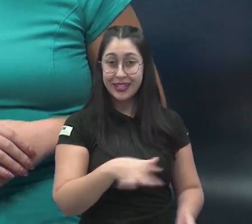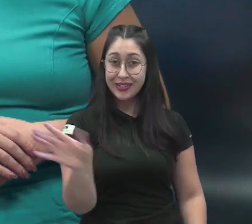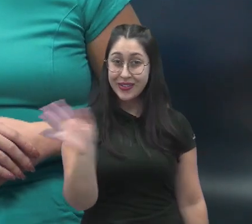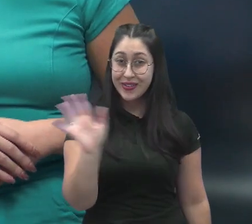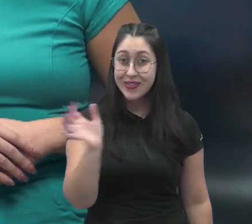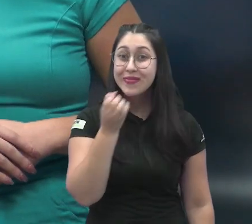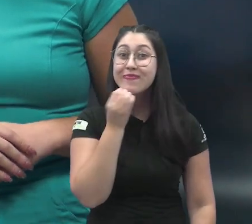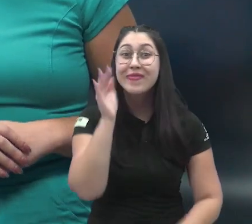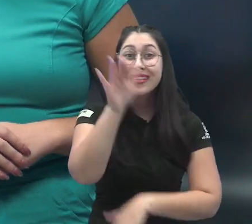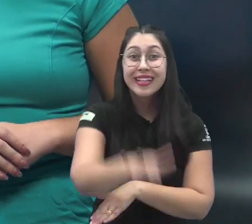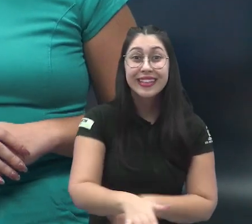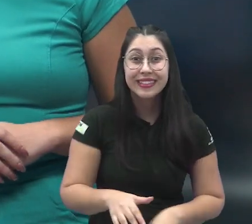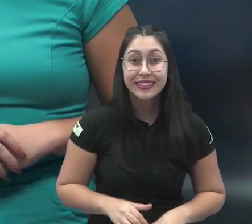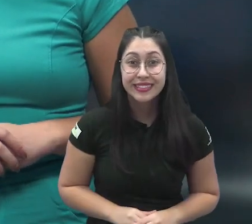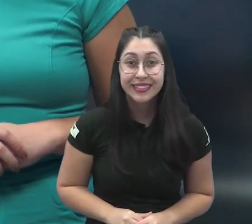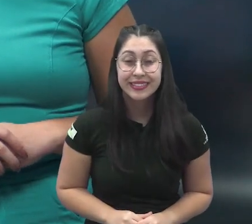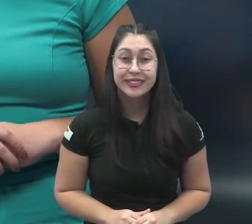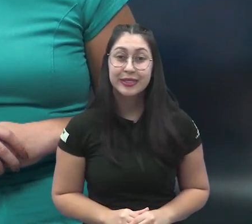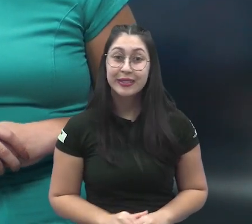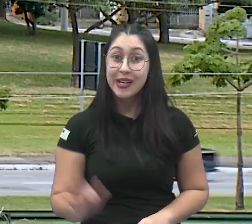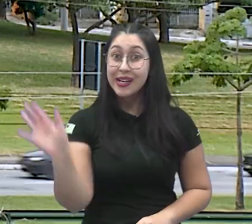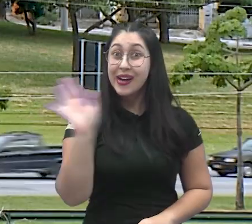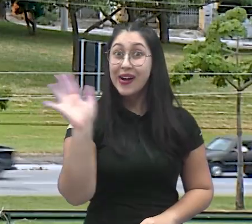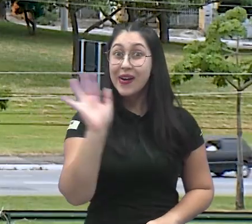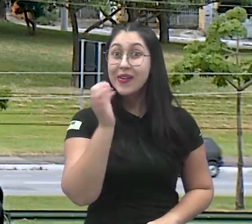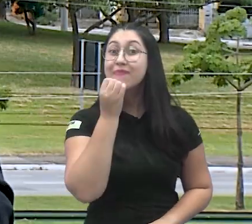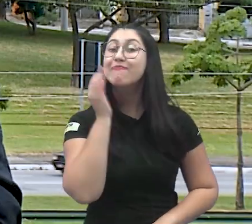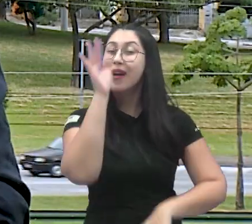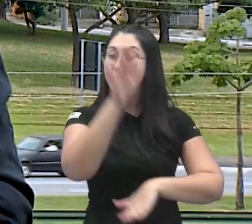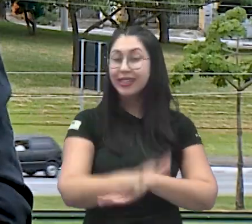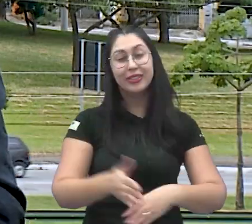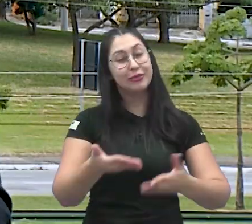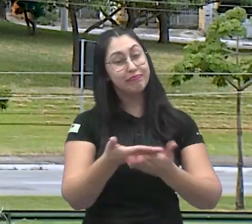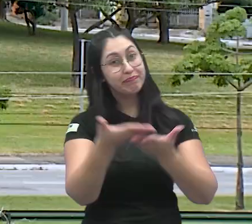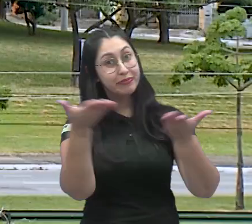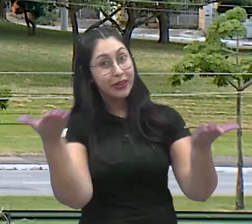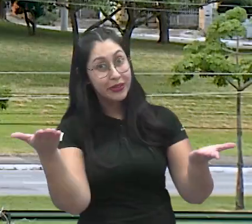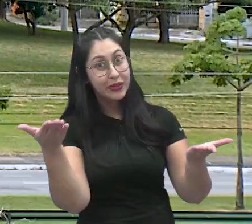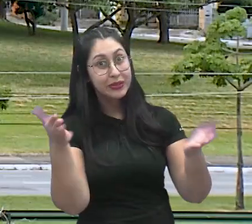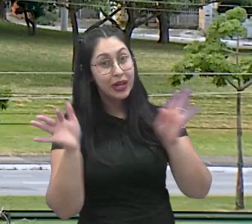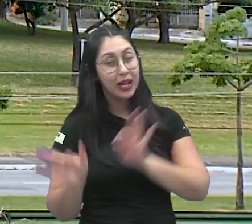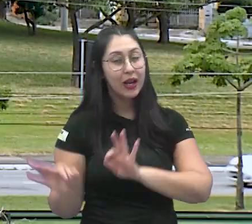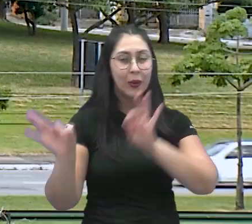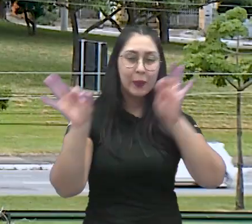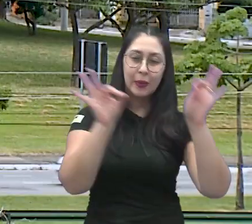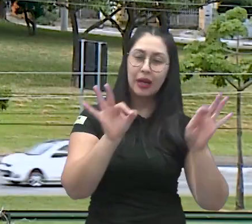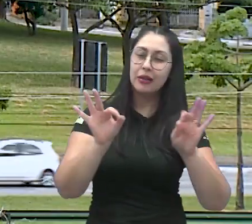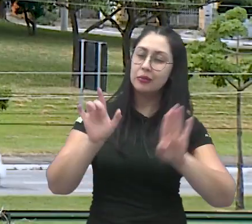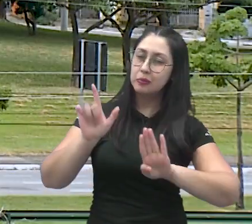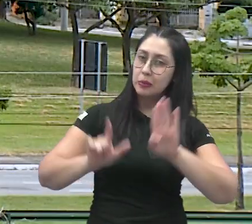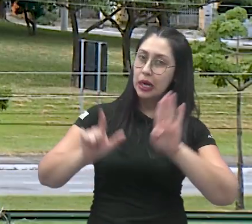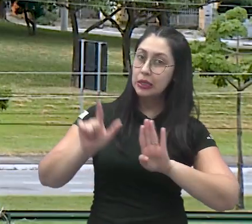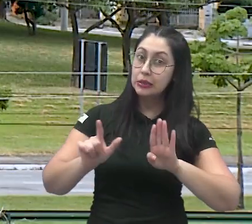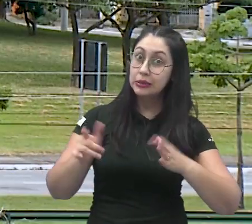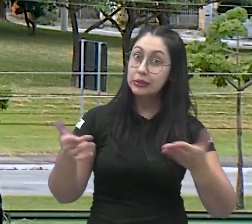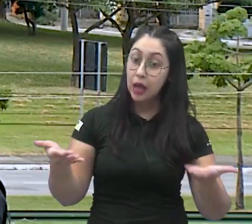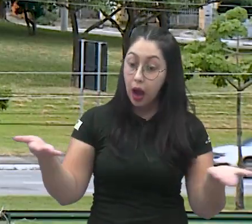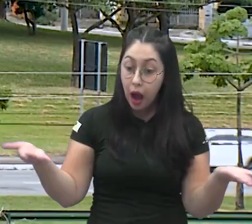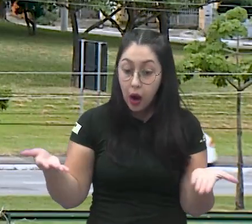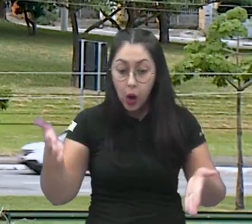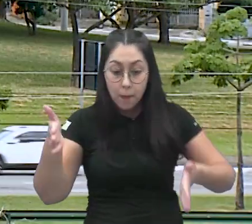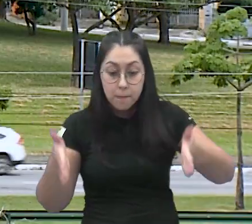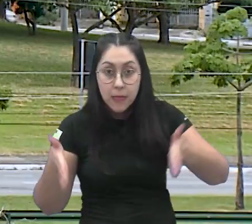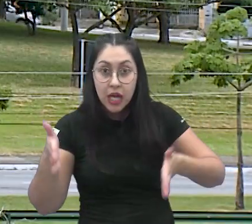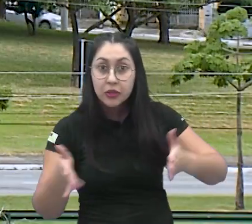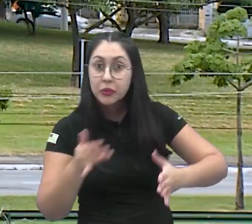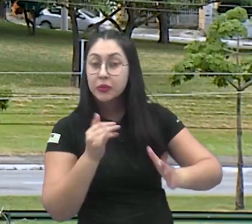segurança digital. Oi, Marvin, boa tarde. Júlia, boa tarde para você, boa tarde a todos que acompanham o Boletim Legislativo. Nesse